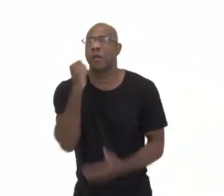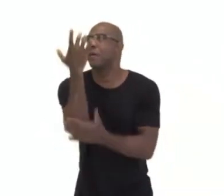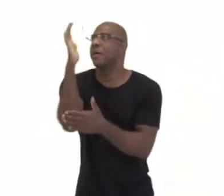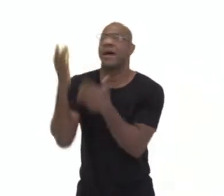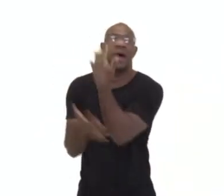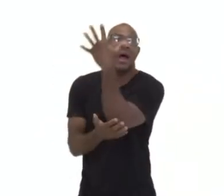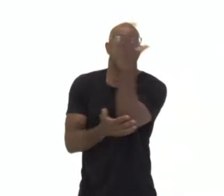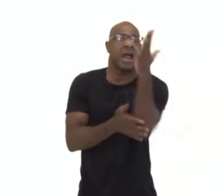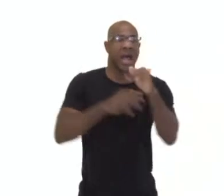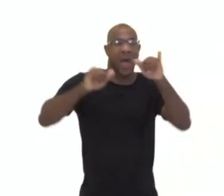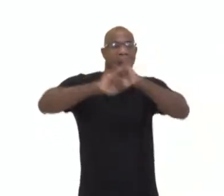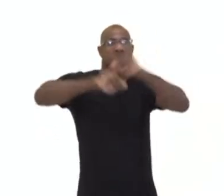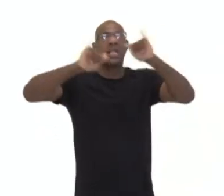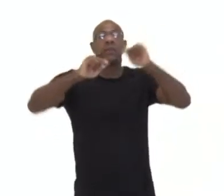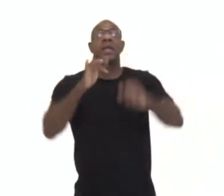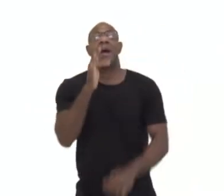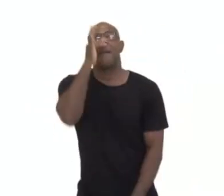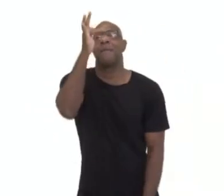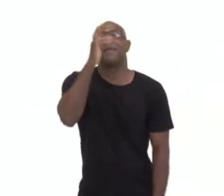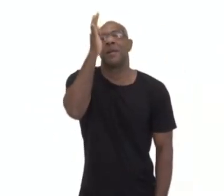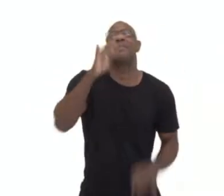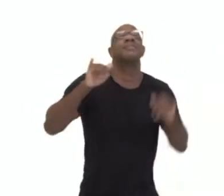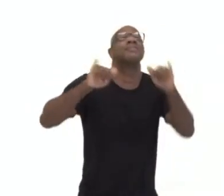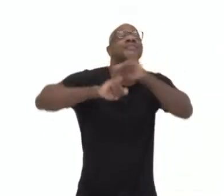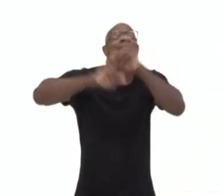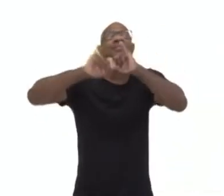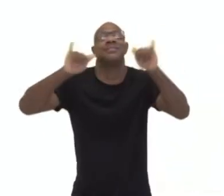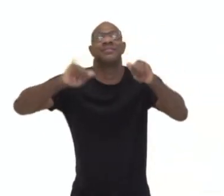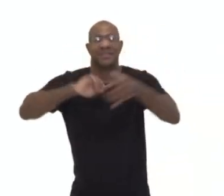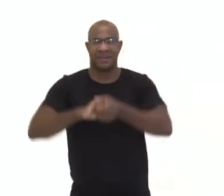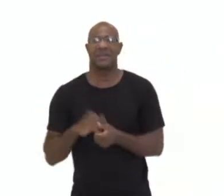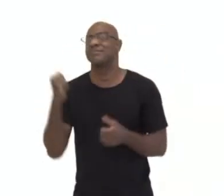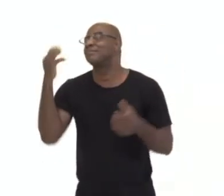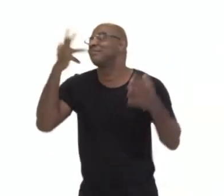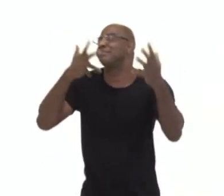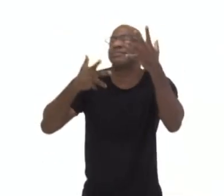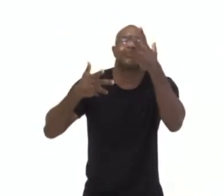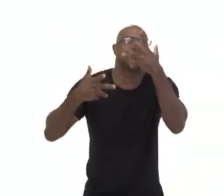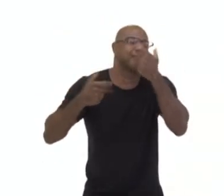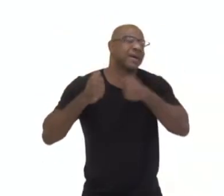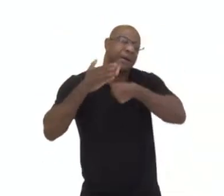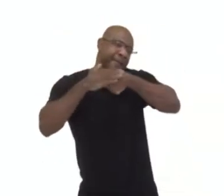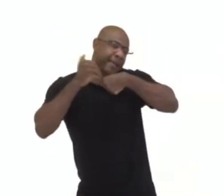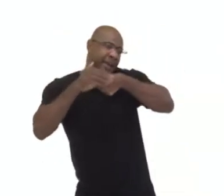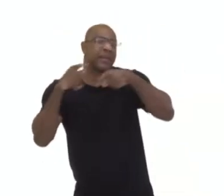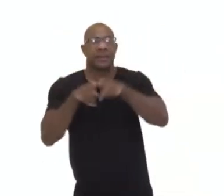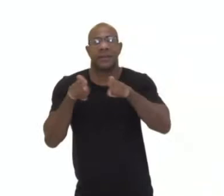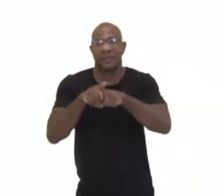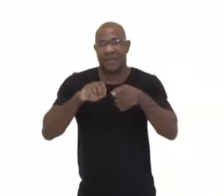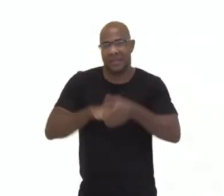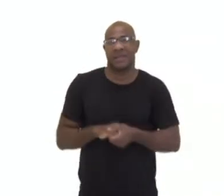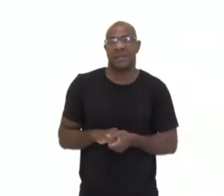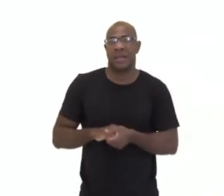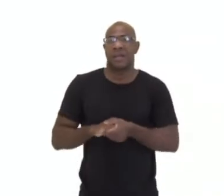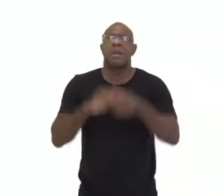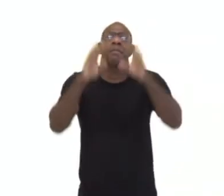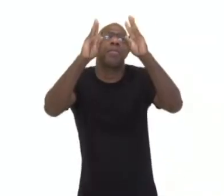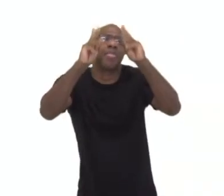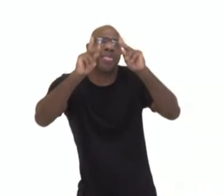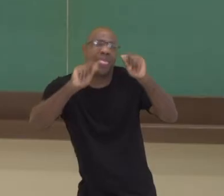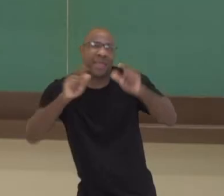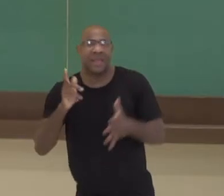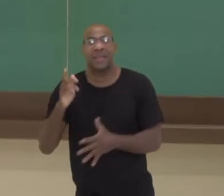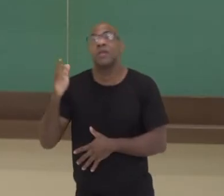anunciando a primavera. É manhosa ao se derreter nos dias tórridos de verão. Para você que